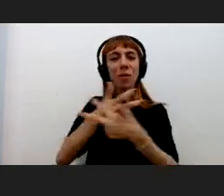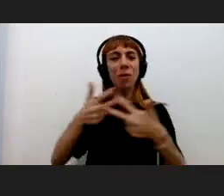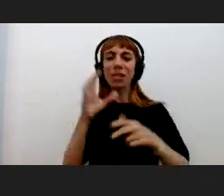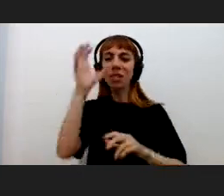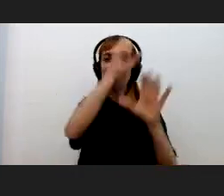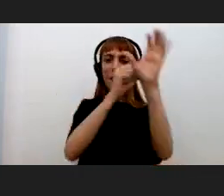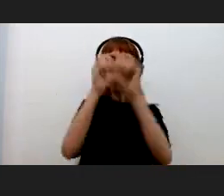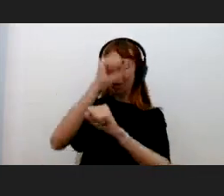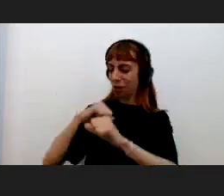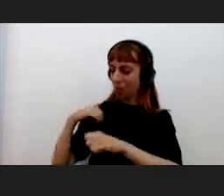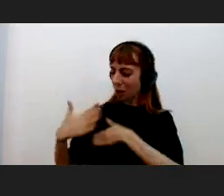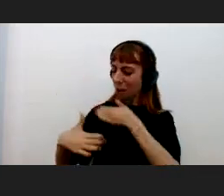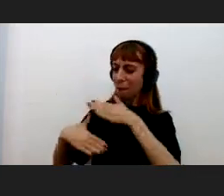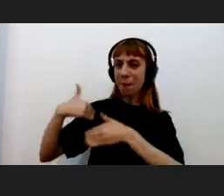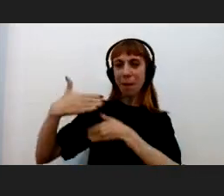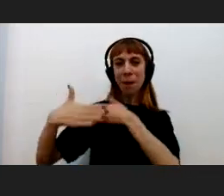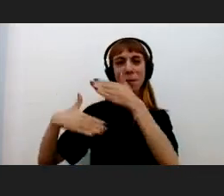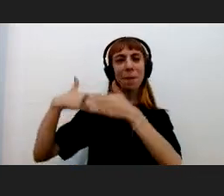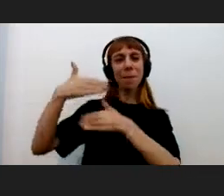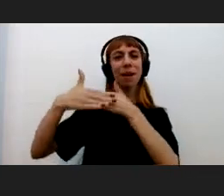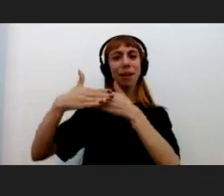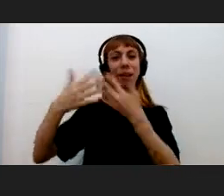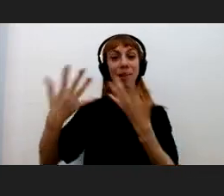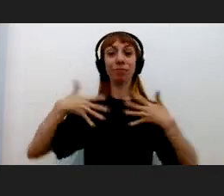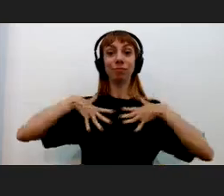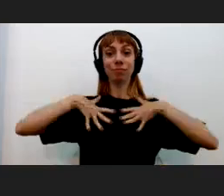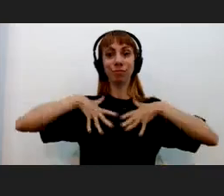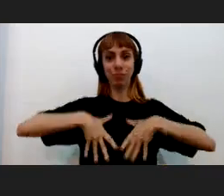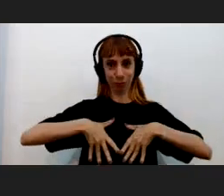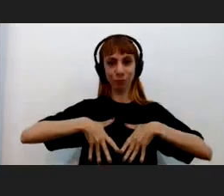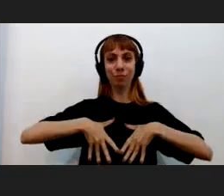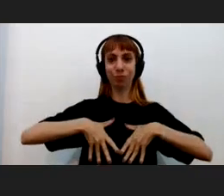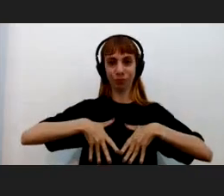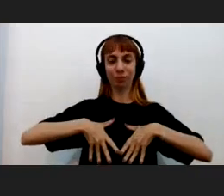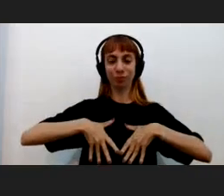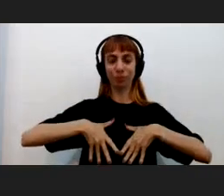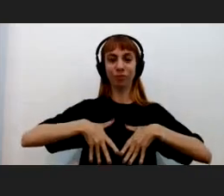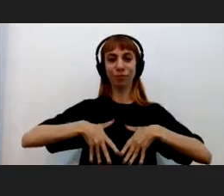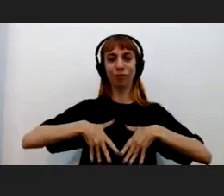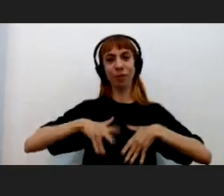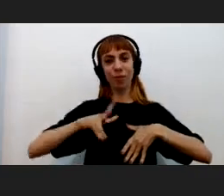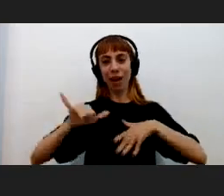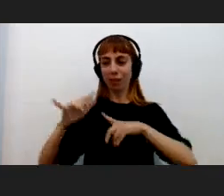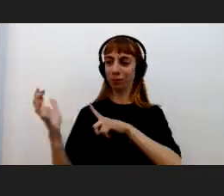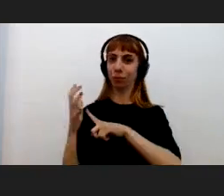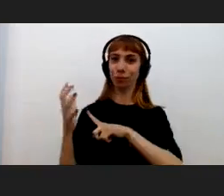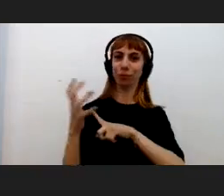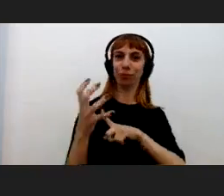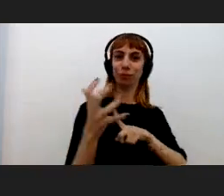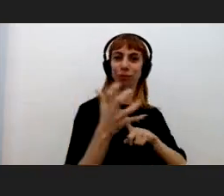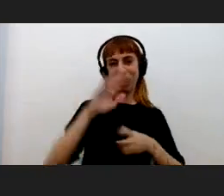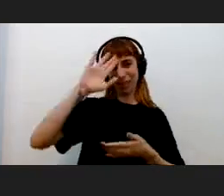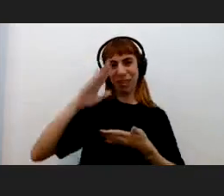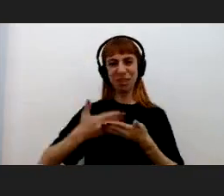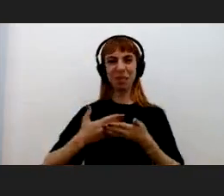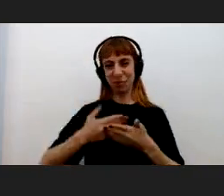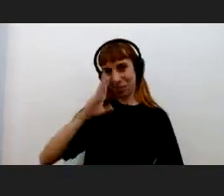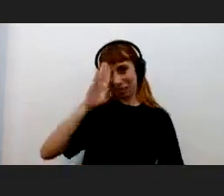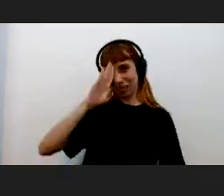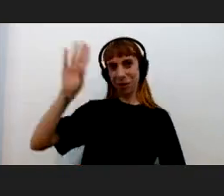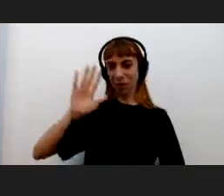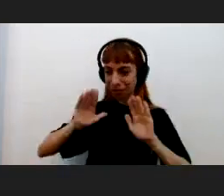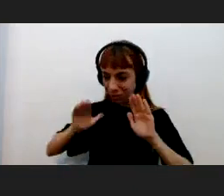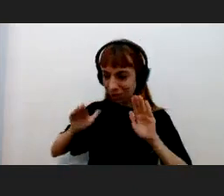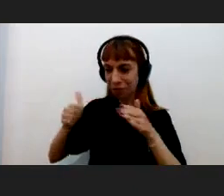vida. Então, talvez um ponto central possa ser sintetizado assim, né?